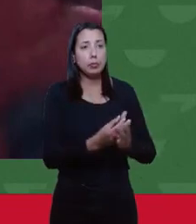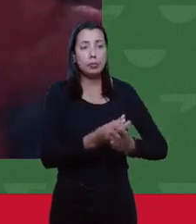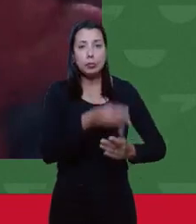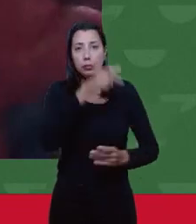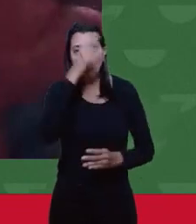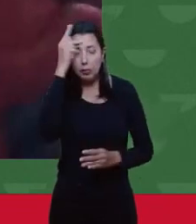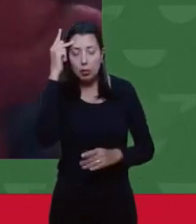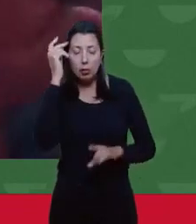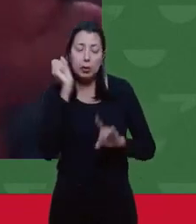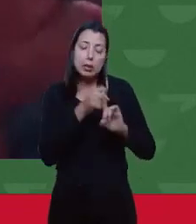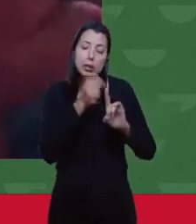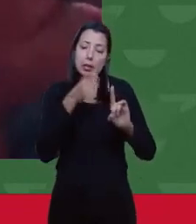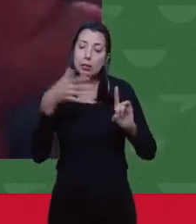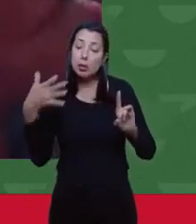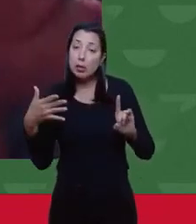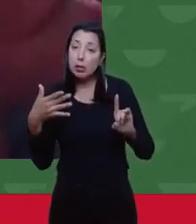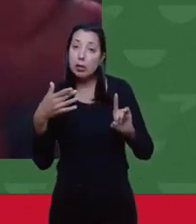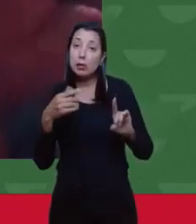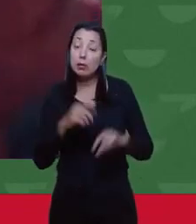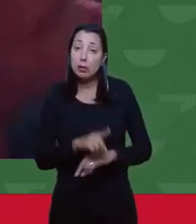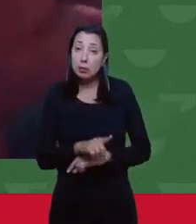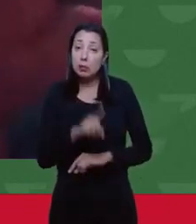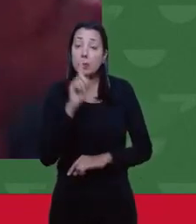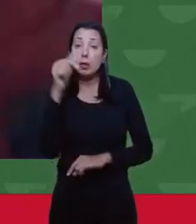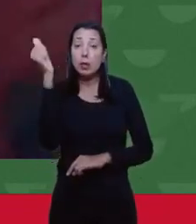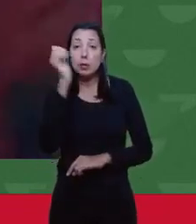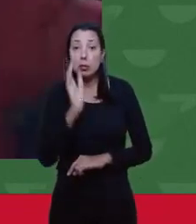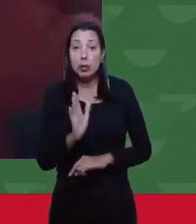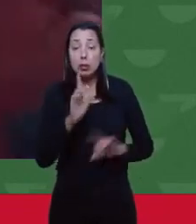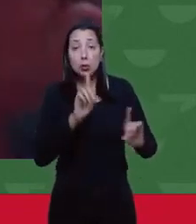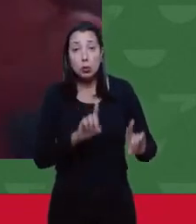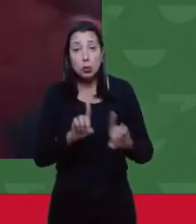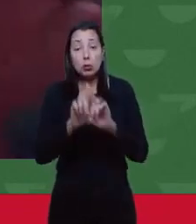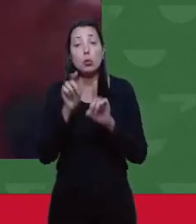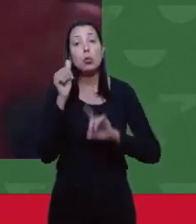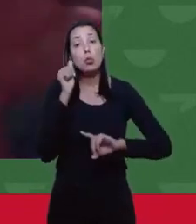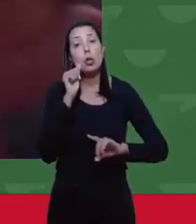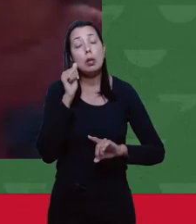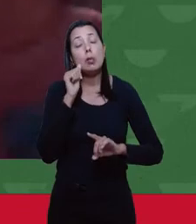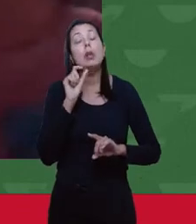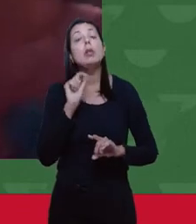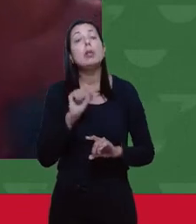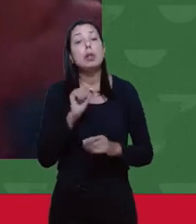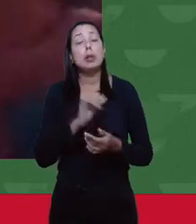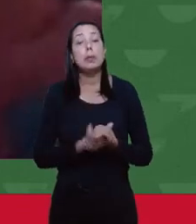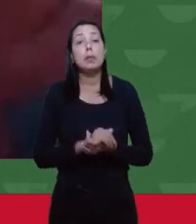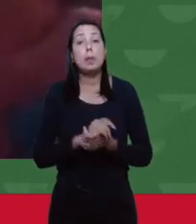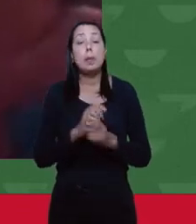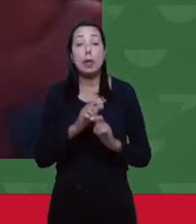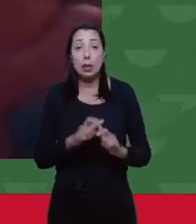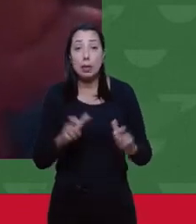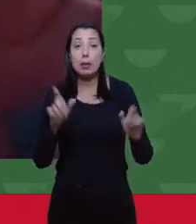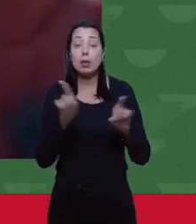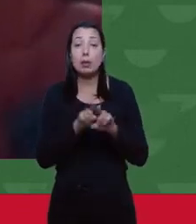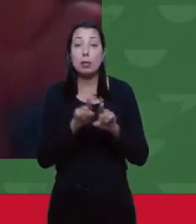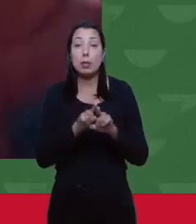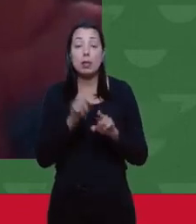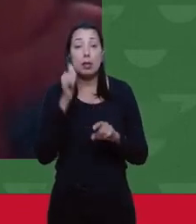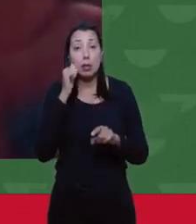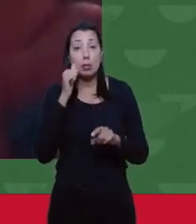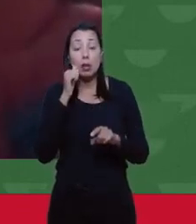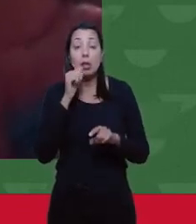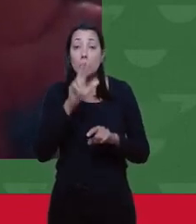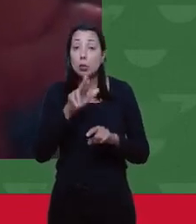as pessoas LGBTIs foram as primeiras do Brasil, junto com as mulheres. Aliás, grande parte das mulheres nunca